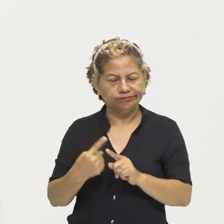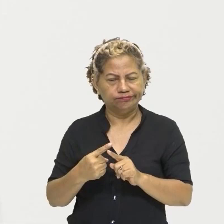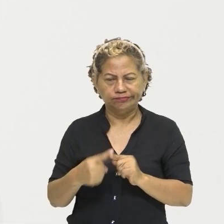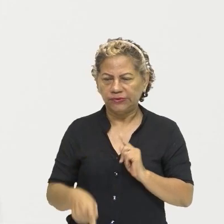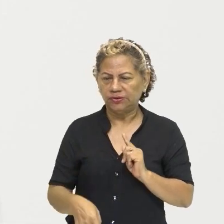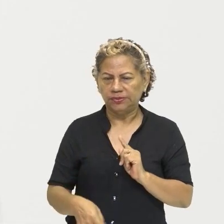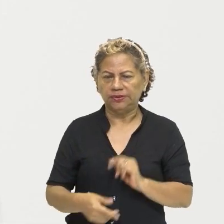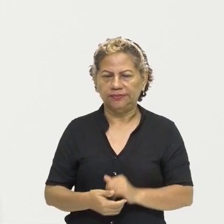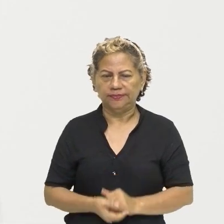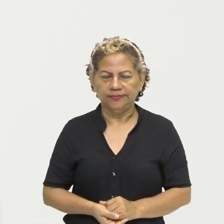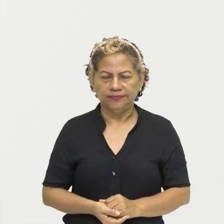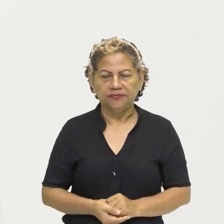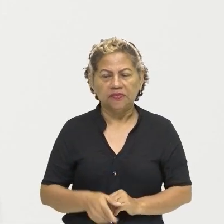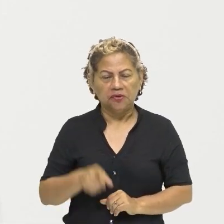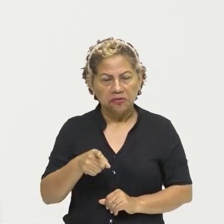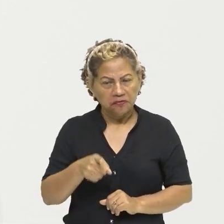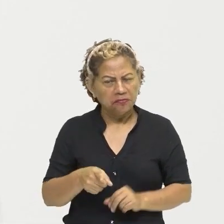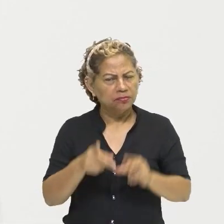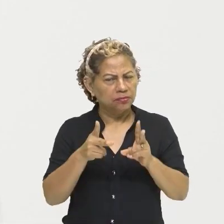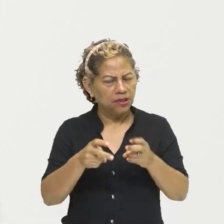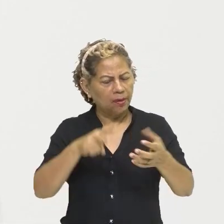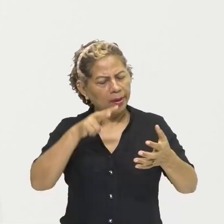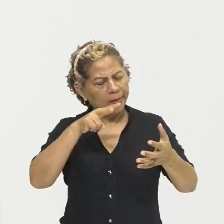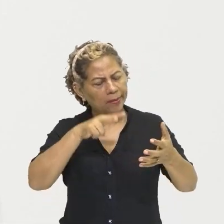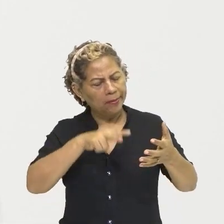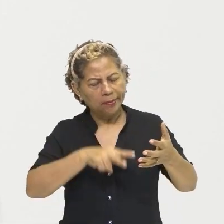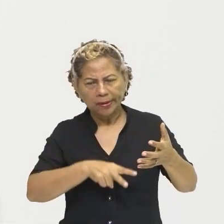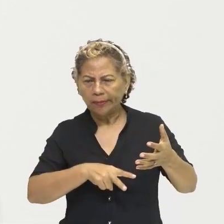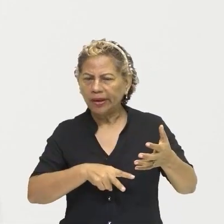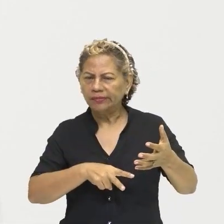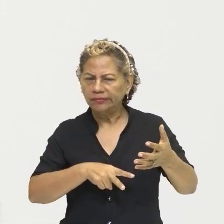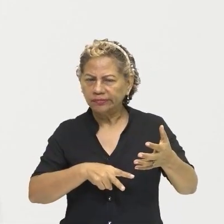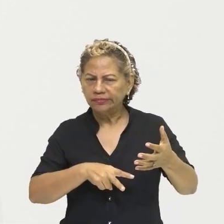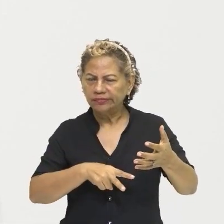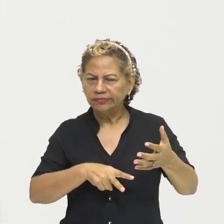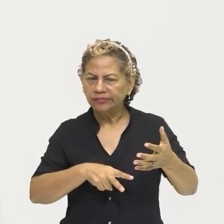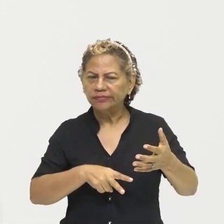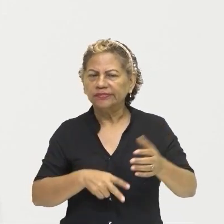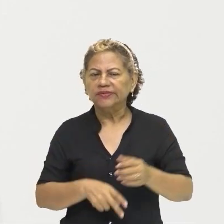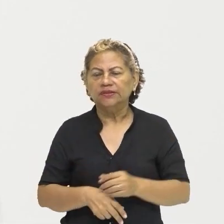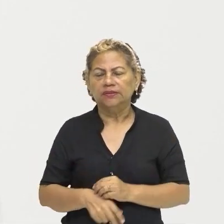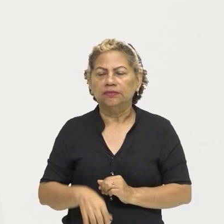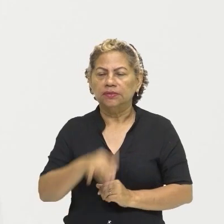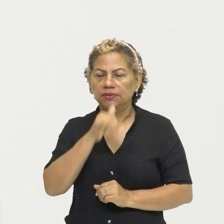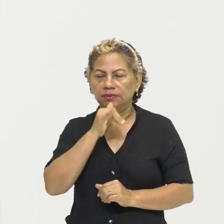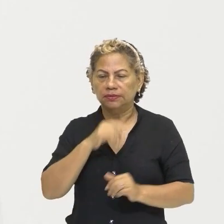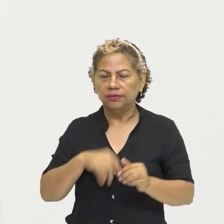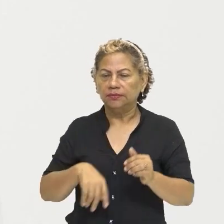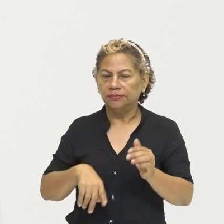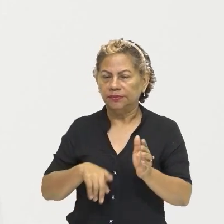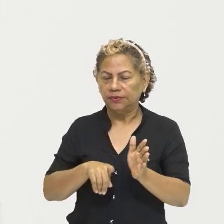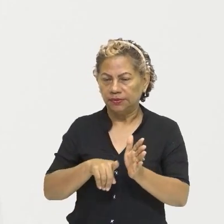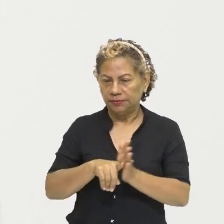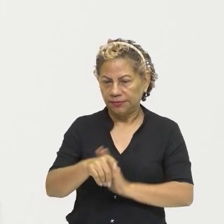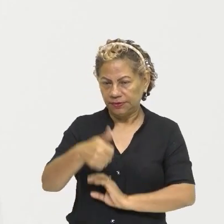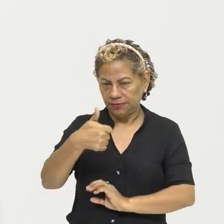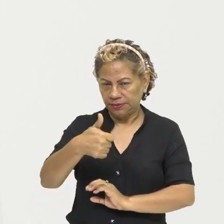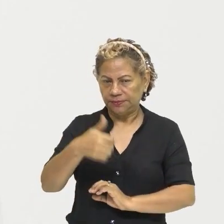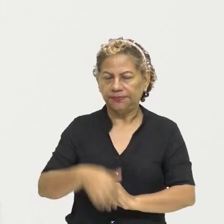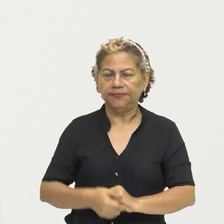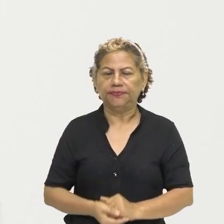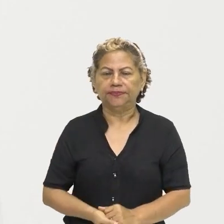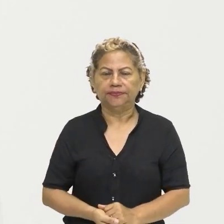está, né, pessoal? A nossa solução para o exercício número 1, para o exemplo número 1, é a letra B de bola. Tá